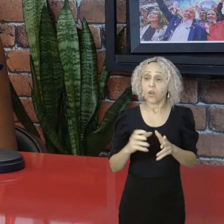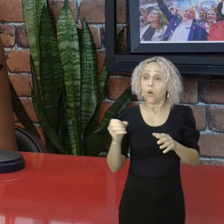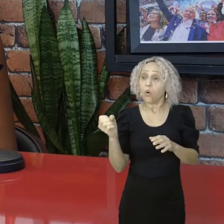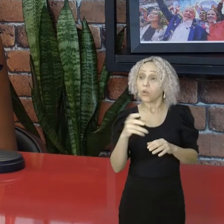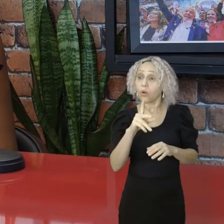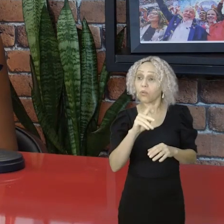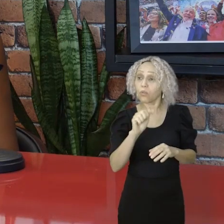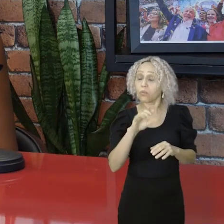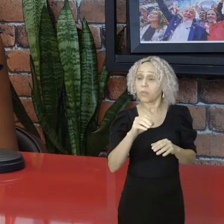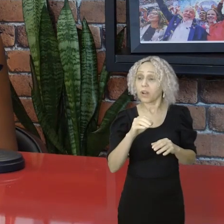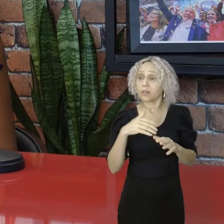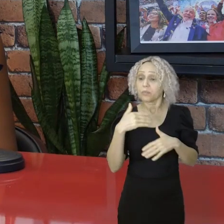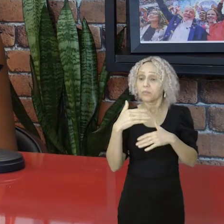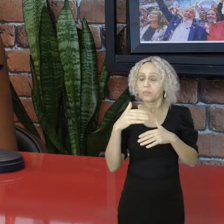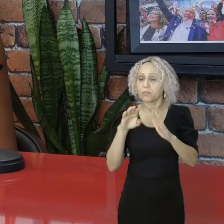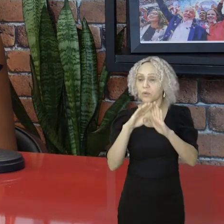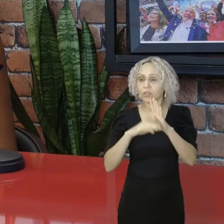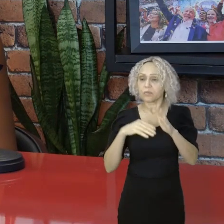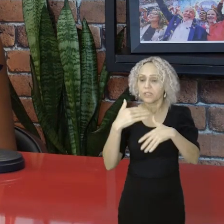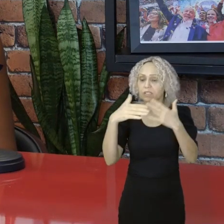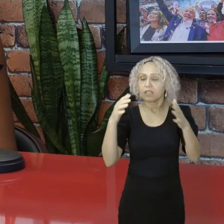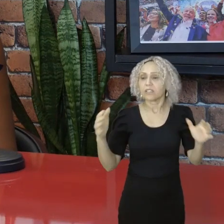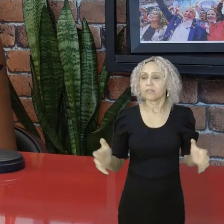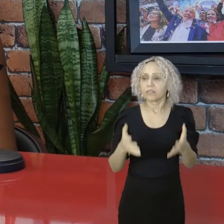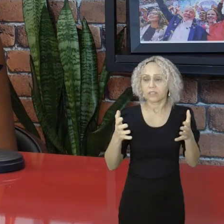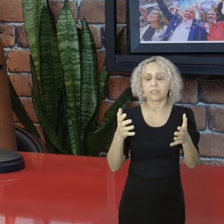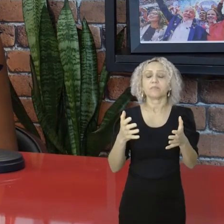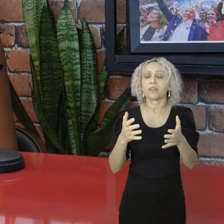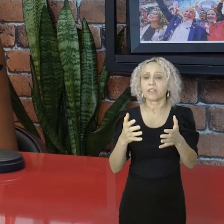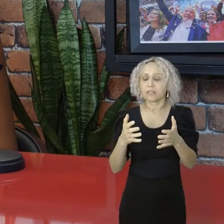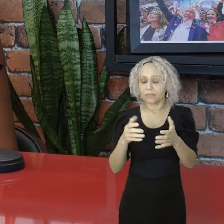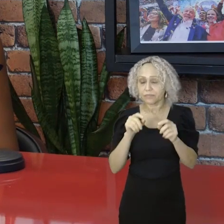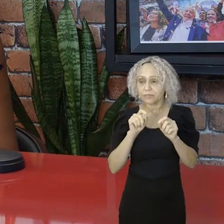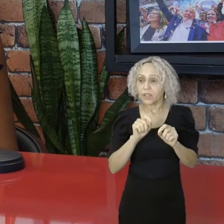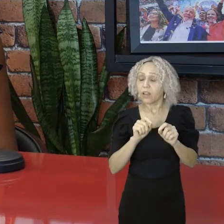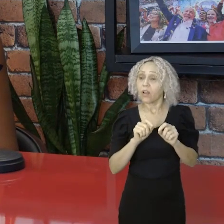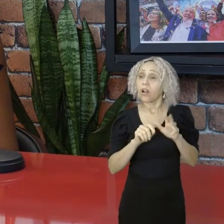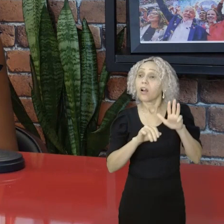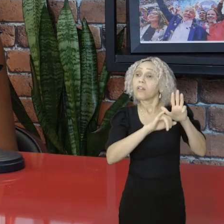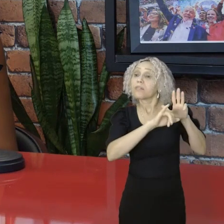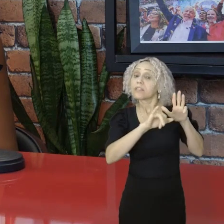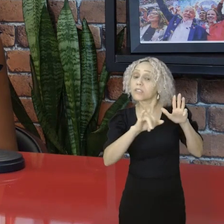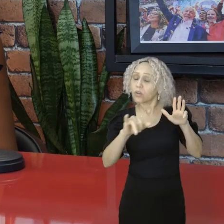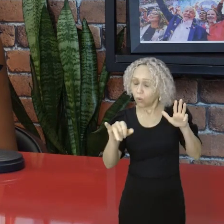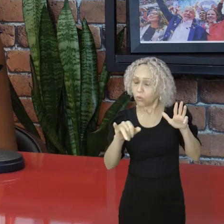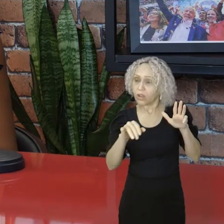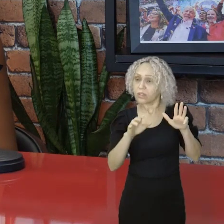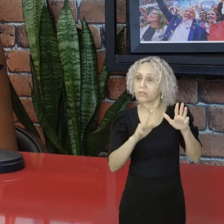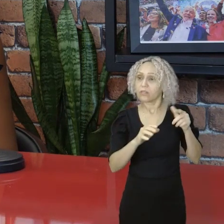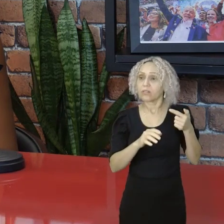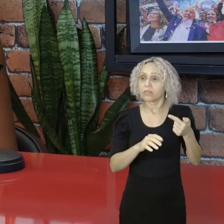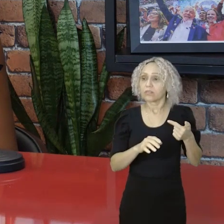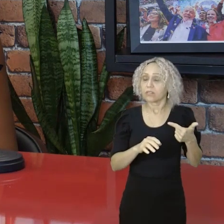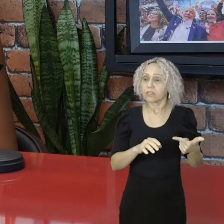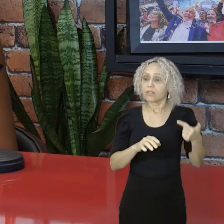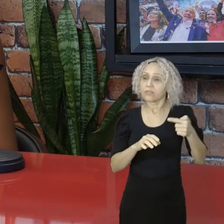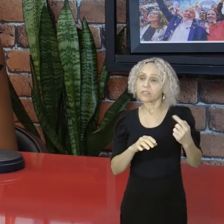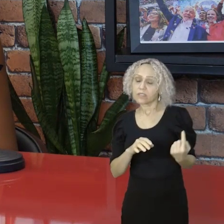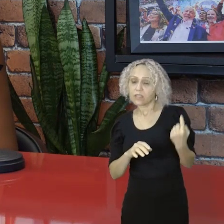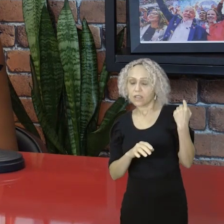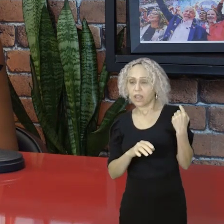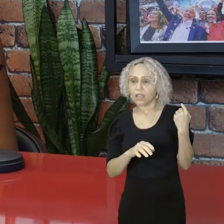O novo PAC, Programa de Aceleração do Crescimento, edição Seleções, foi anunciado pelo presidente Lula no último